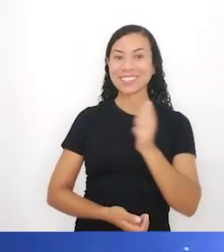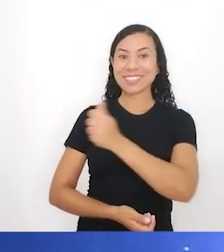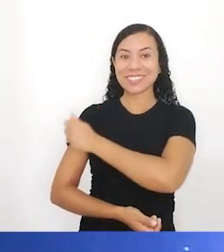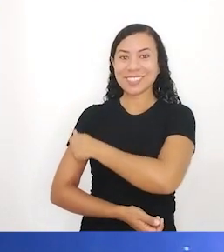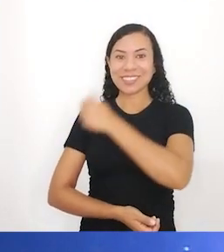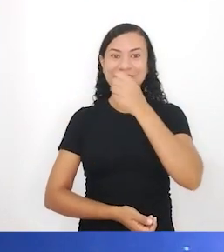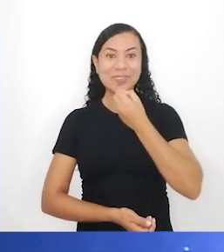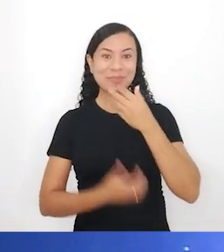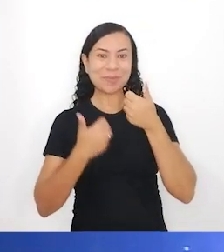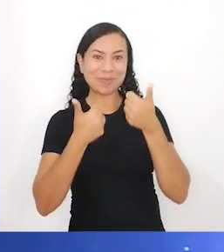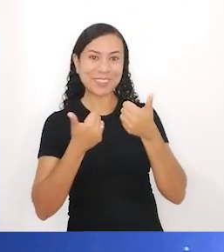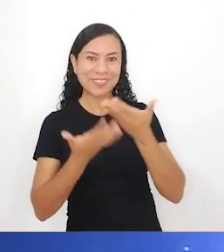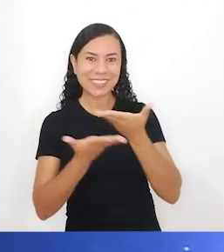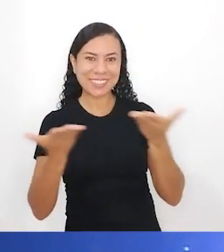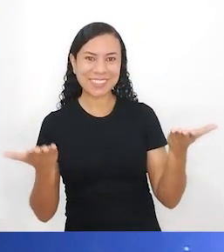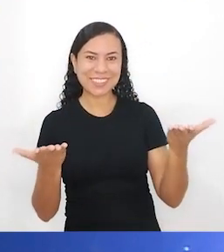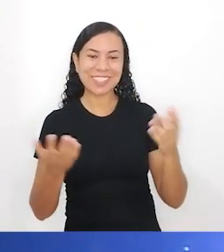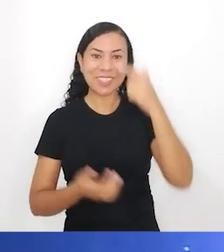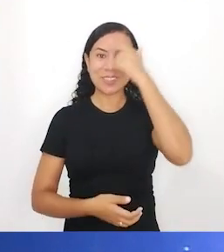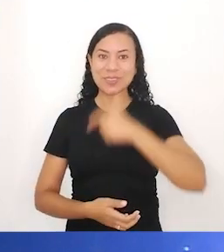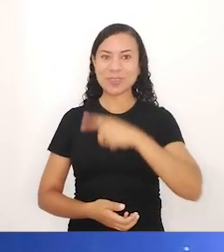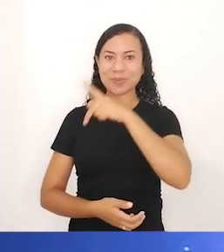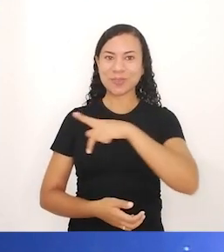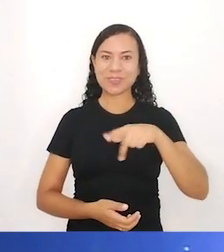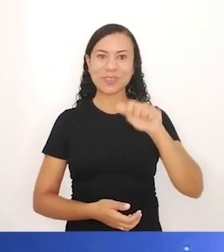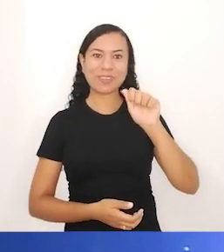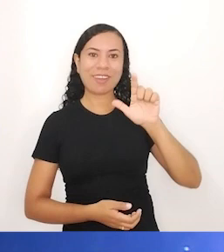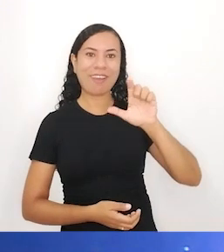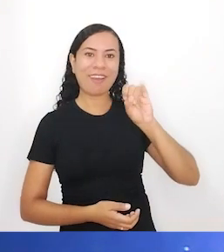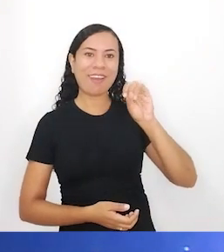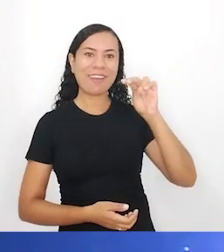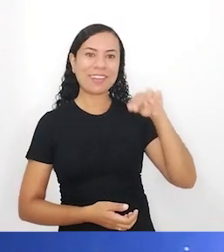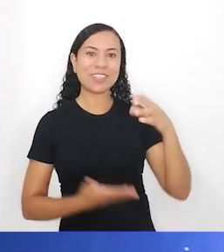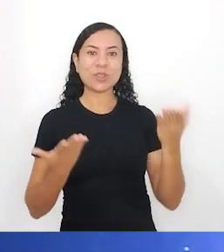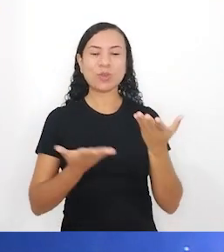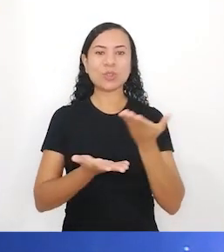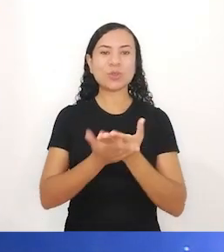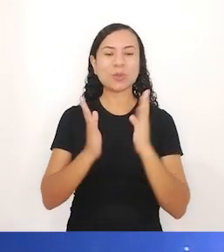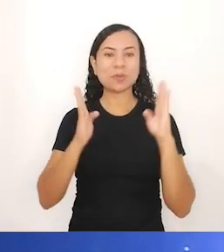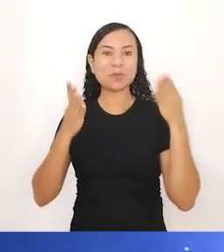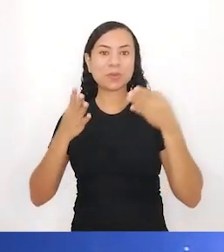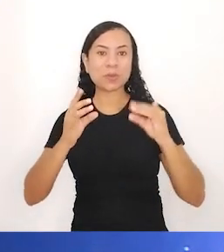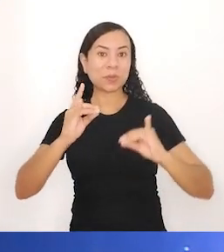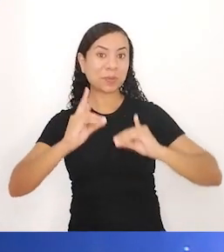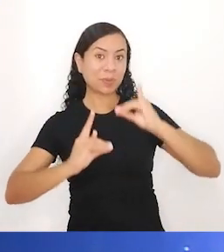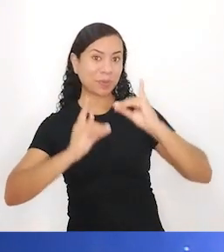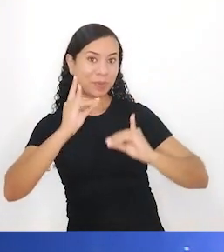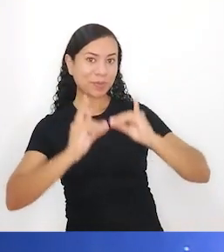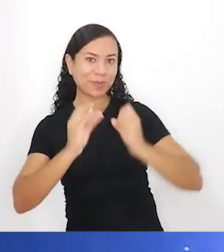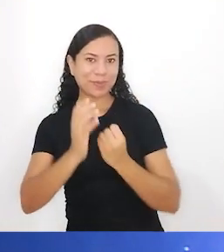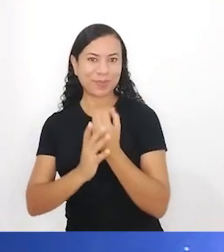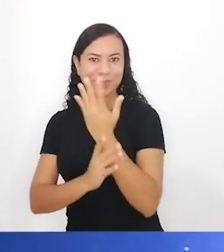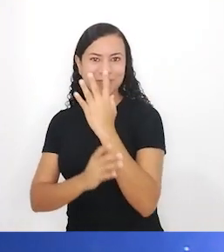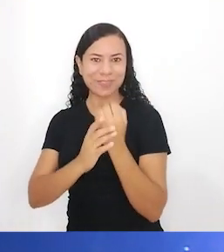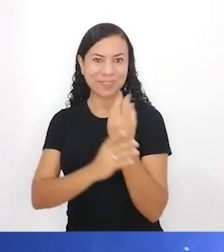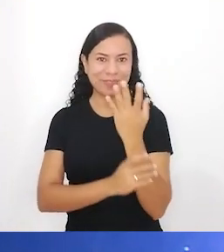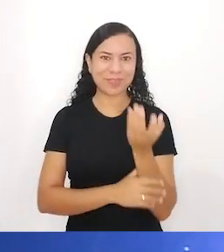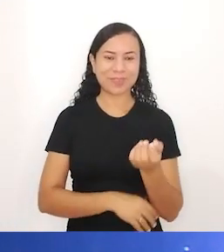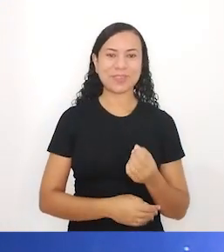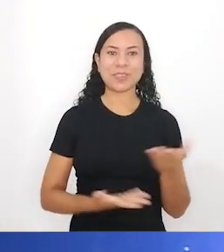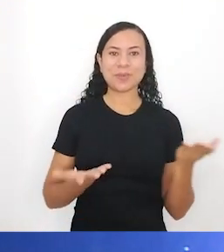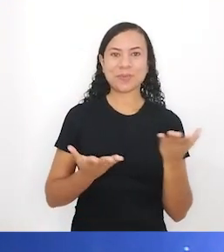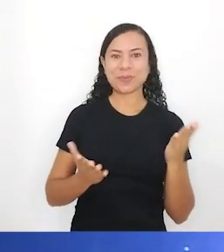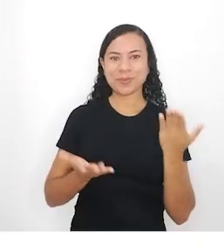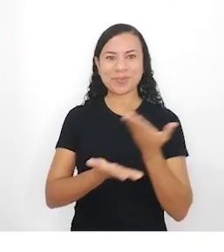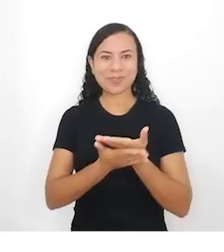Olá, alunos! Tudo bem com vocês? Eu sou a professora Aline e o tema da nossa aula de hoje é hormônios vegetais. Vamos entender melhor